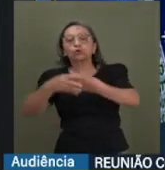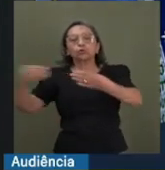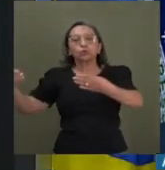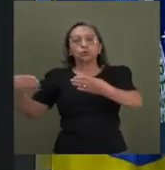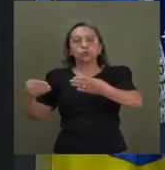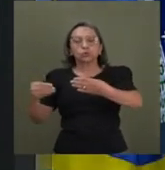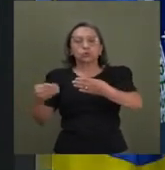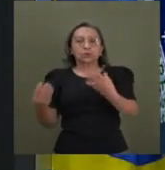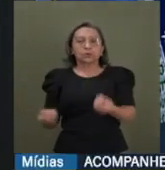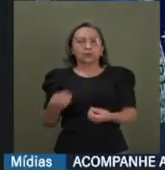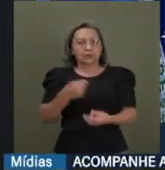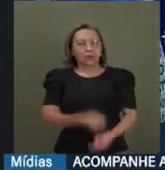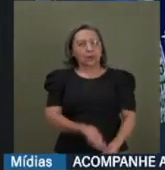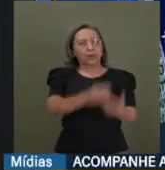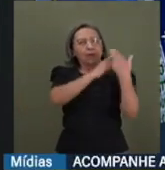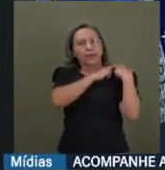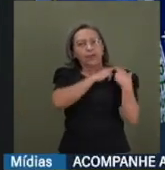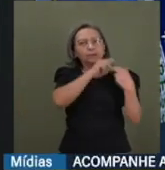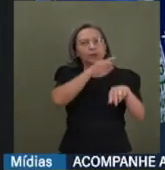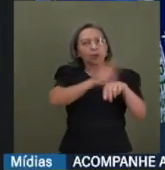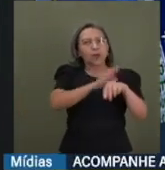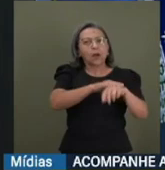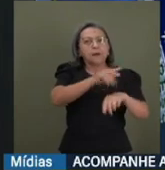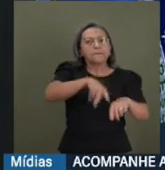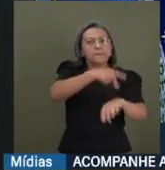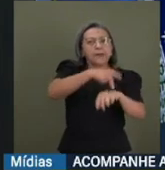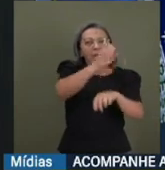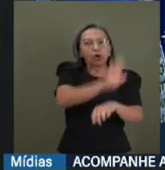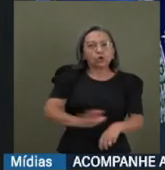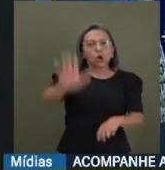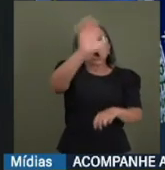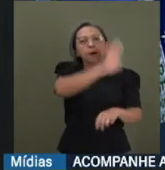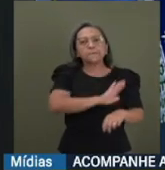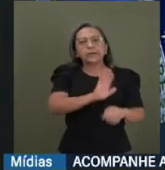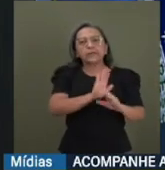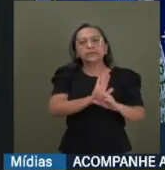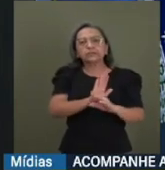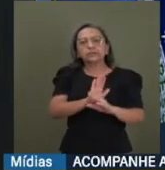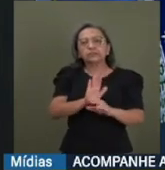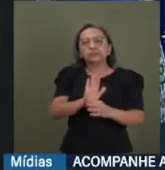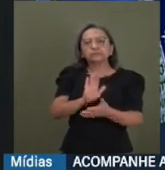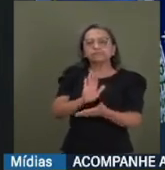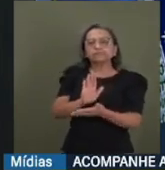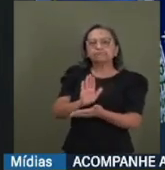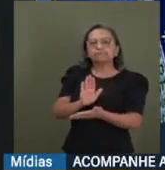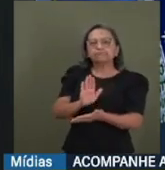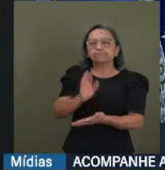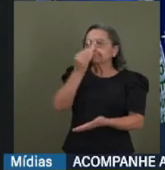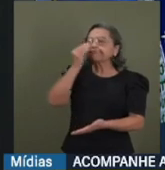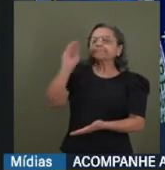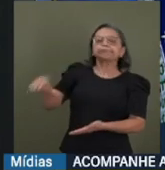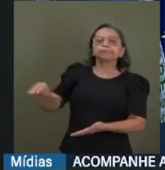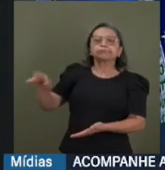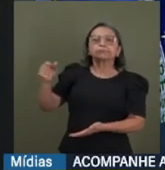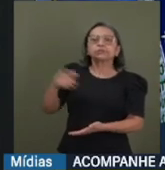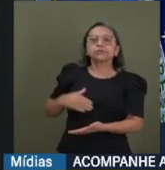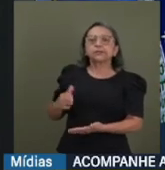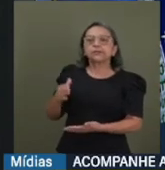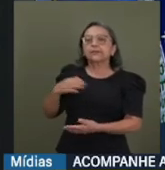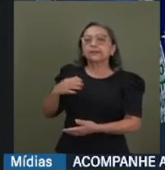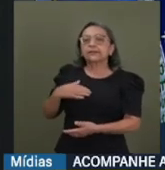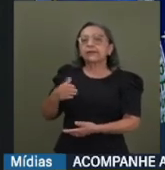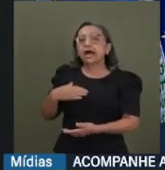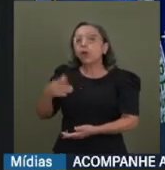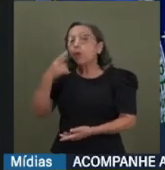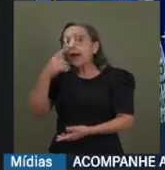O encarregado pela Europa Ocidental de bater a porteira na cara do Brasil foi o seu Emmanuel